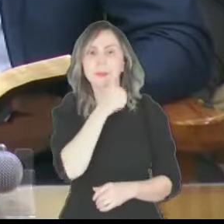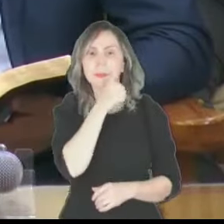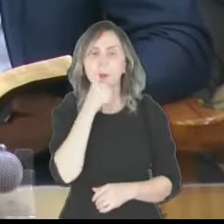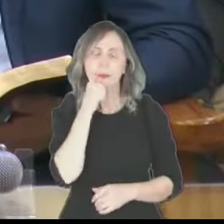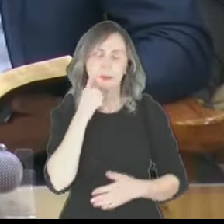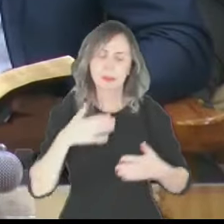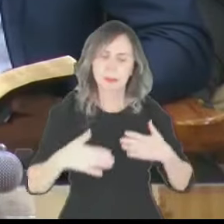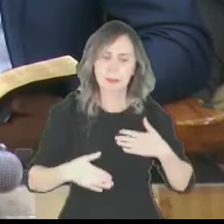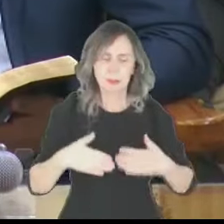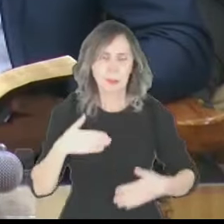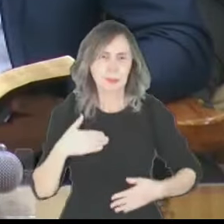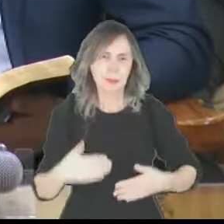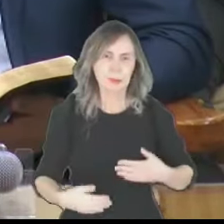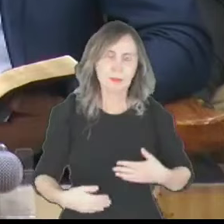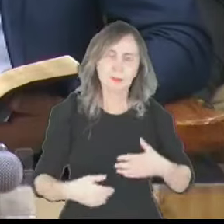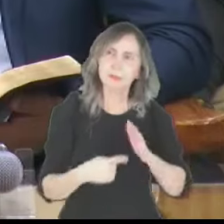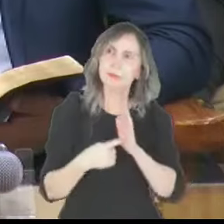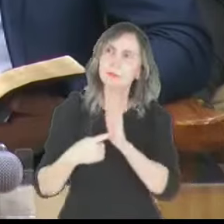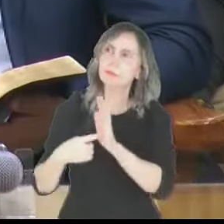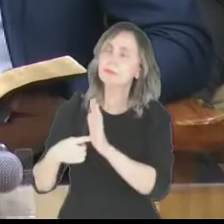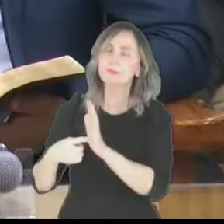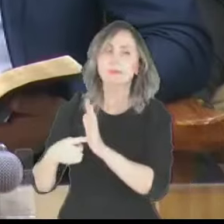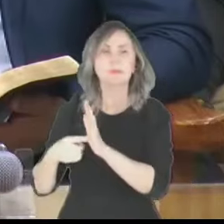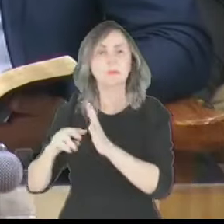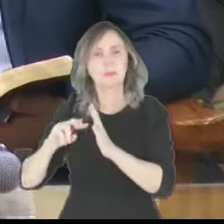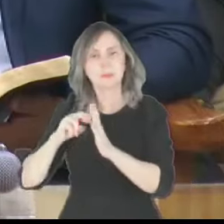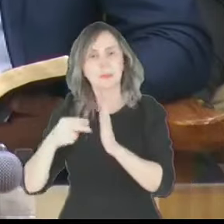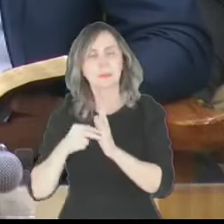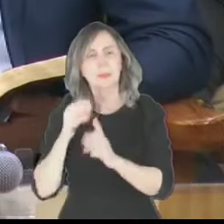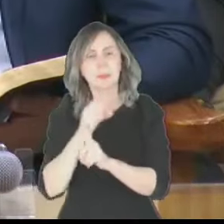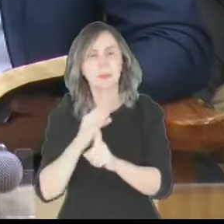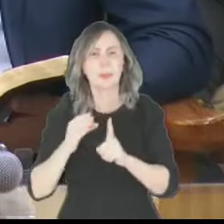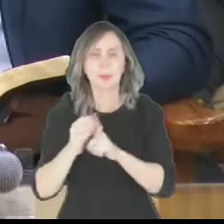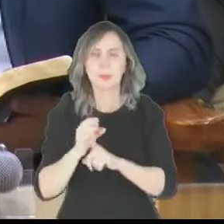agradável a Deus, que é o vosso culto racional.